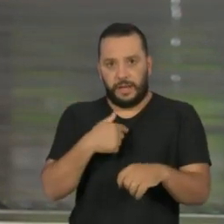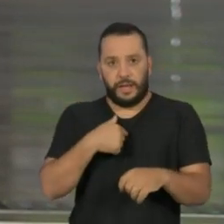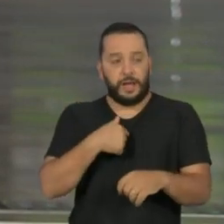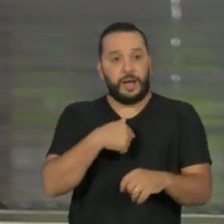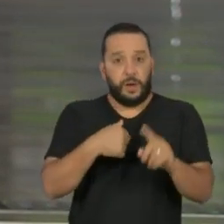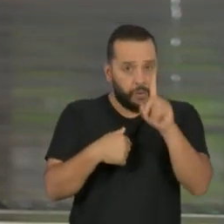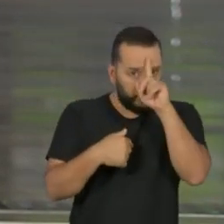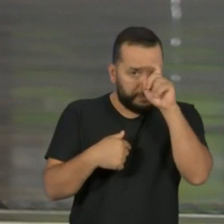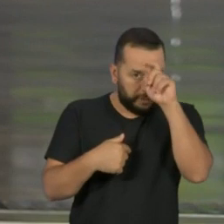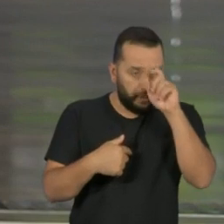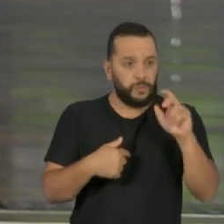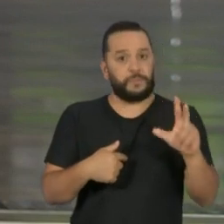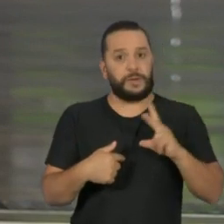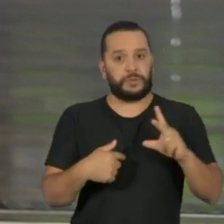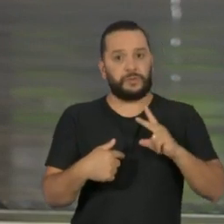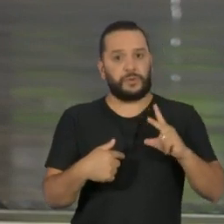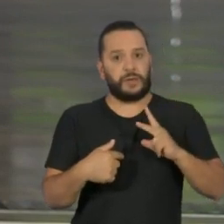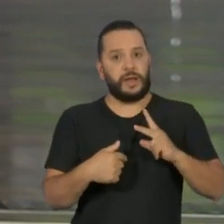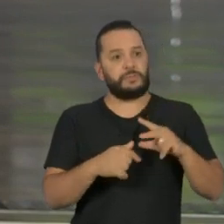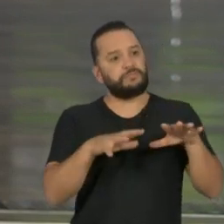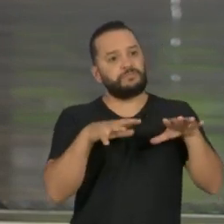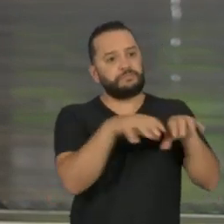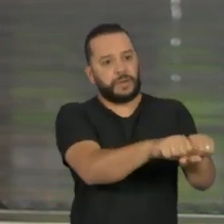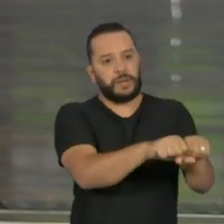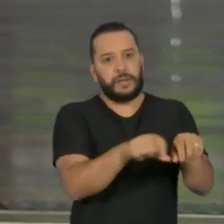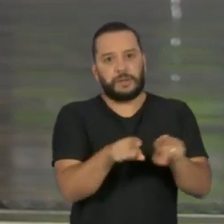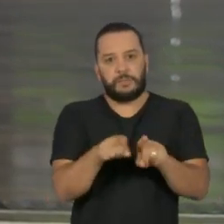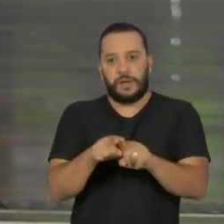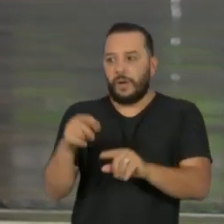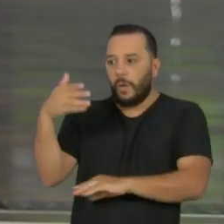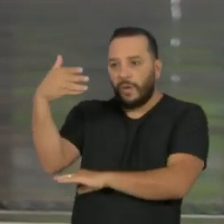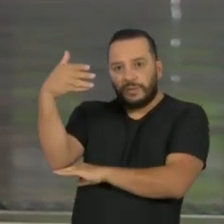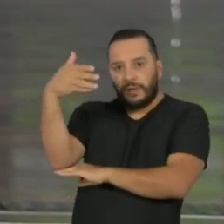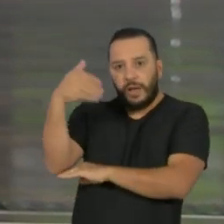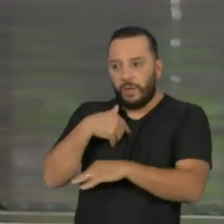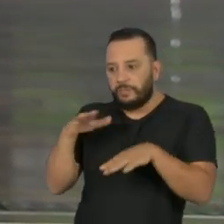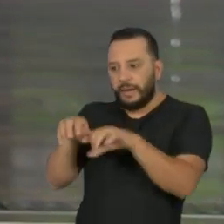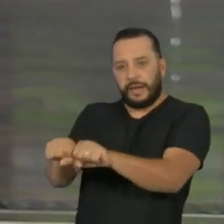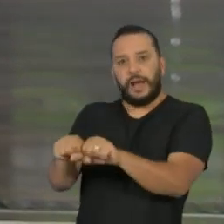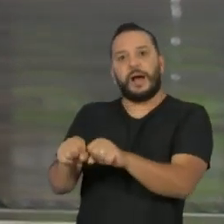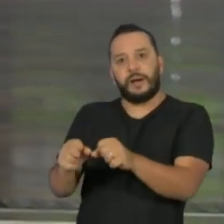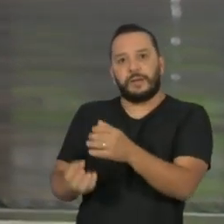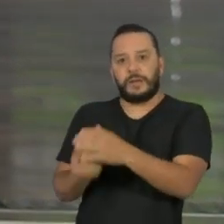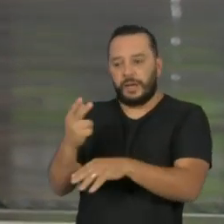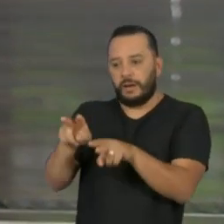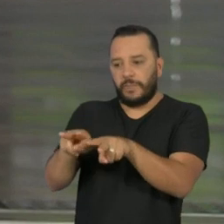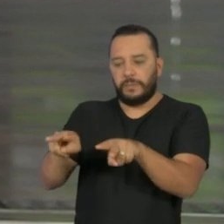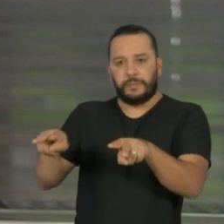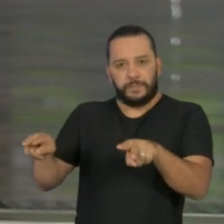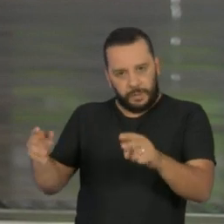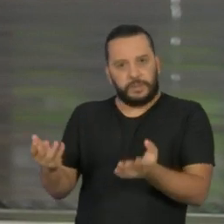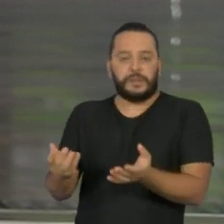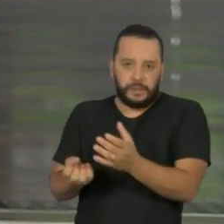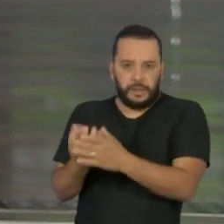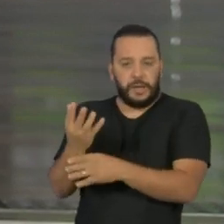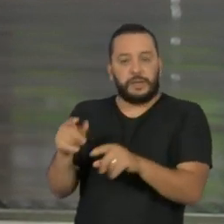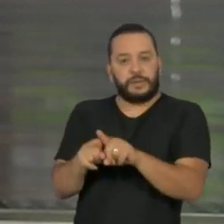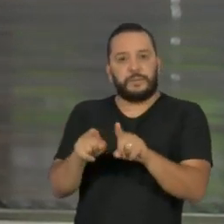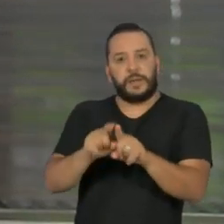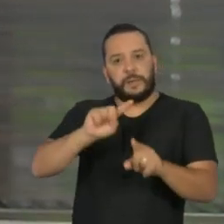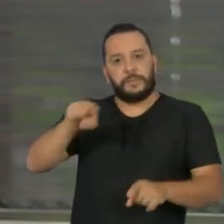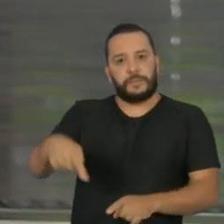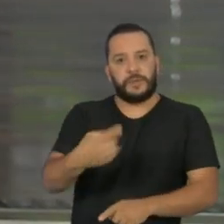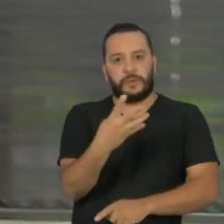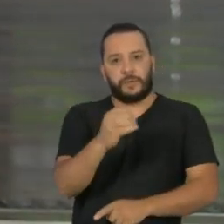Espanha, usar hotéis ou outras estruturas, como hospitais de campanha, sobre a situação dos 1.400 novos leitos pedidos